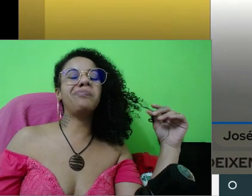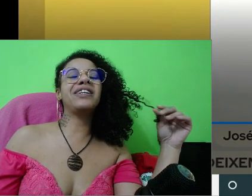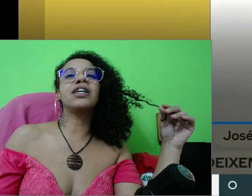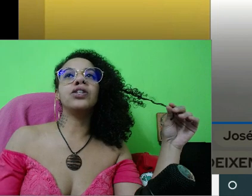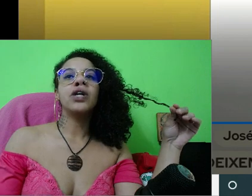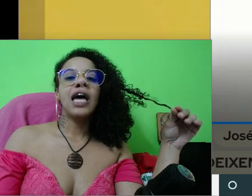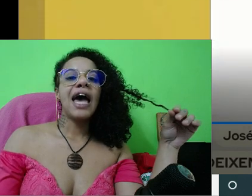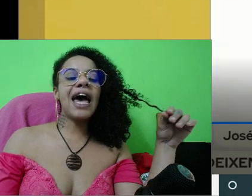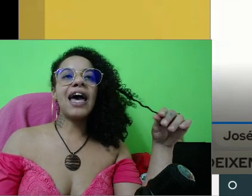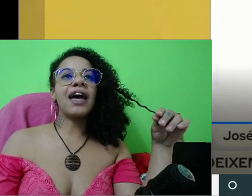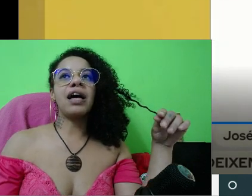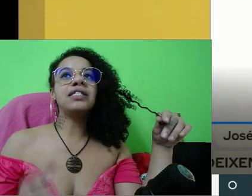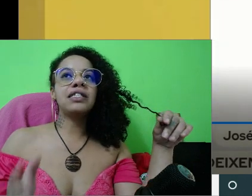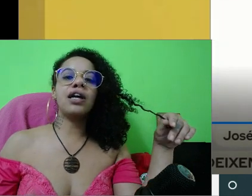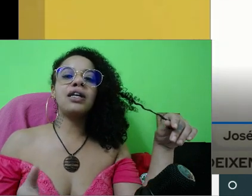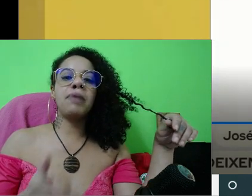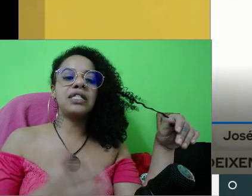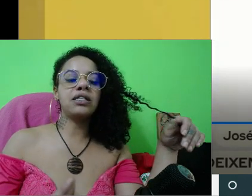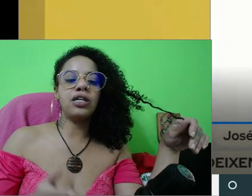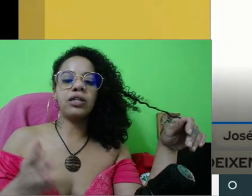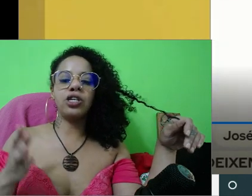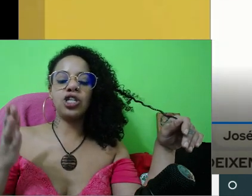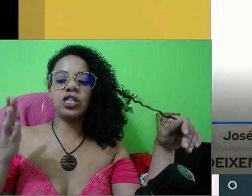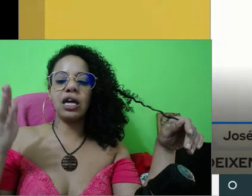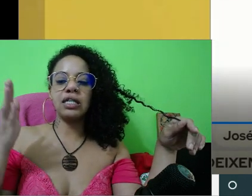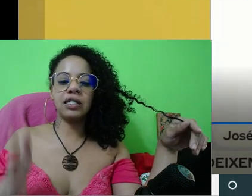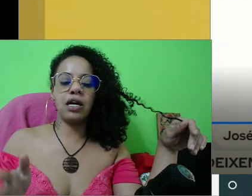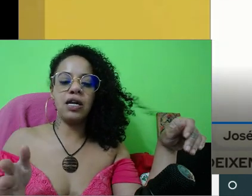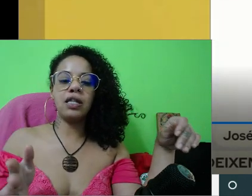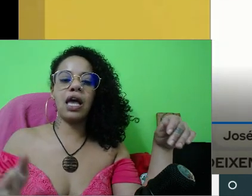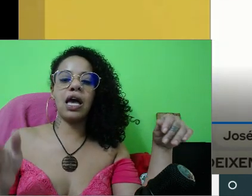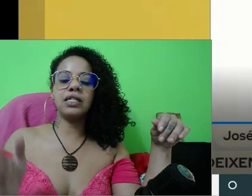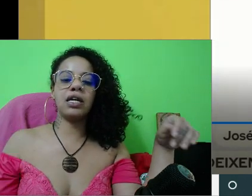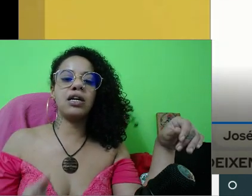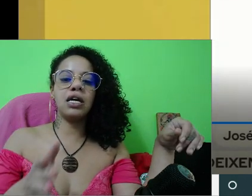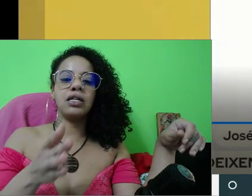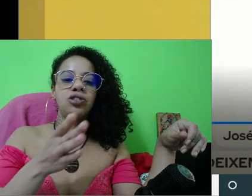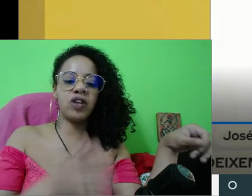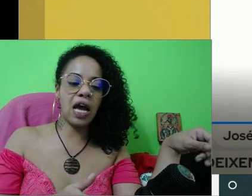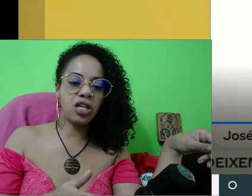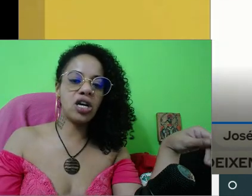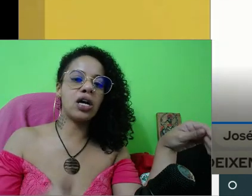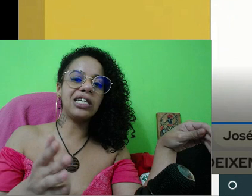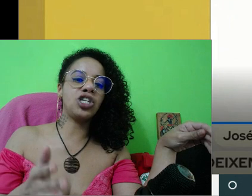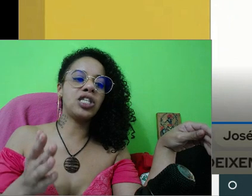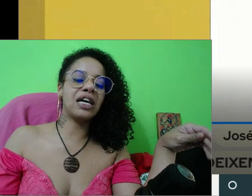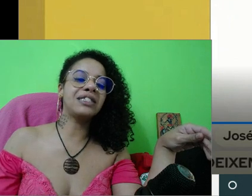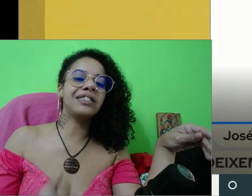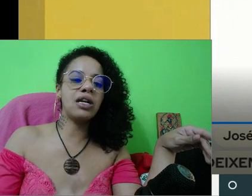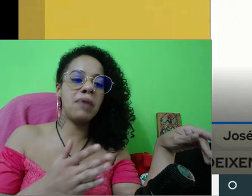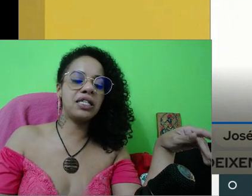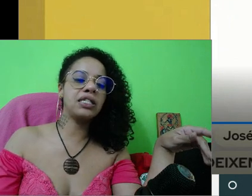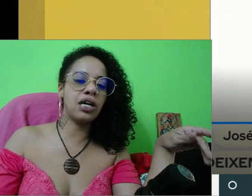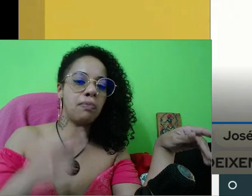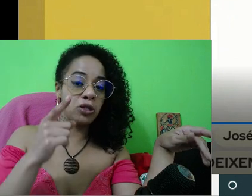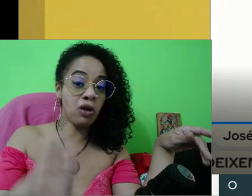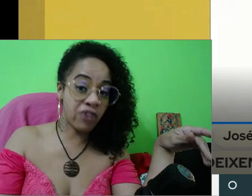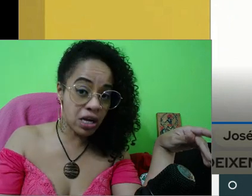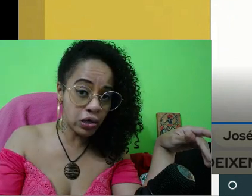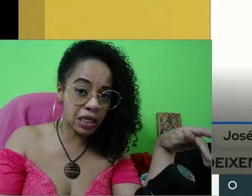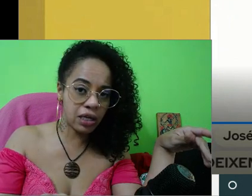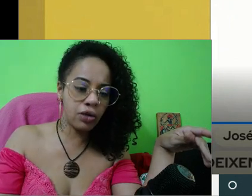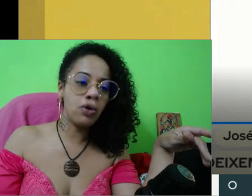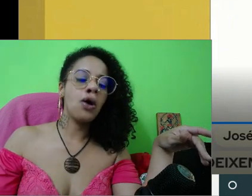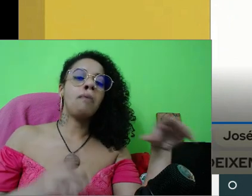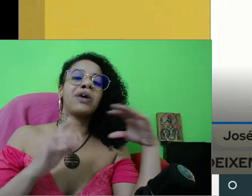Tô brincando é a esquerda mas a esquerda Então a gente tem a esquerda tem a esquerda de verdade agora a gente tem a esquerda mais à esquerda